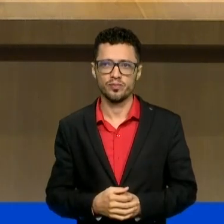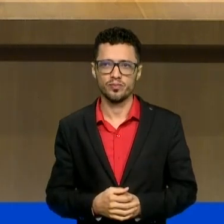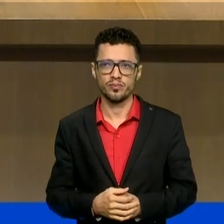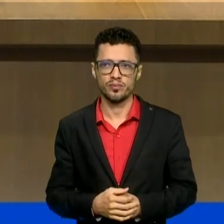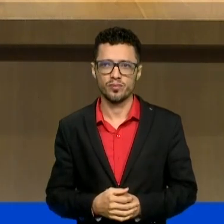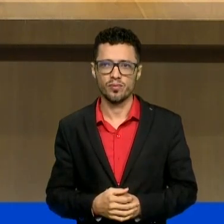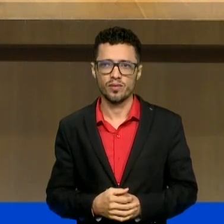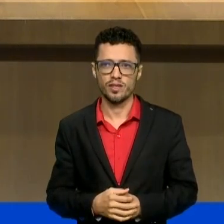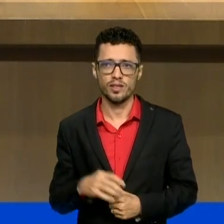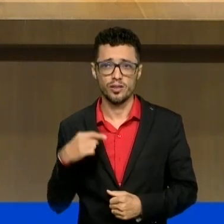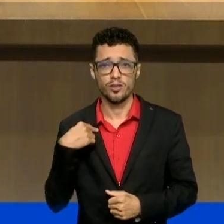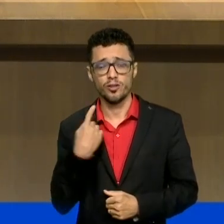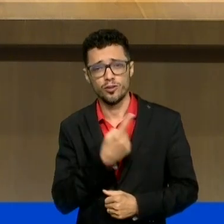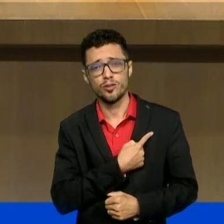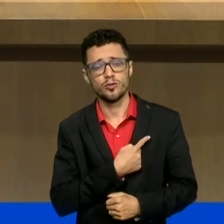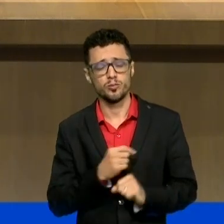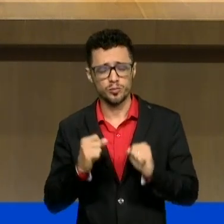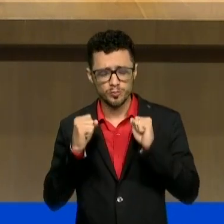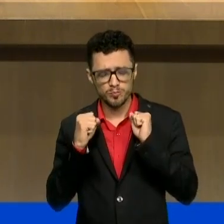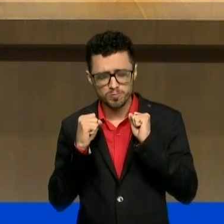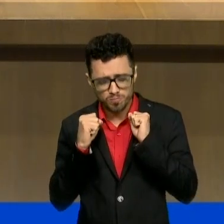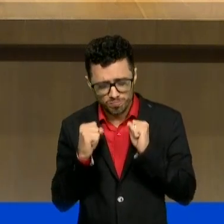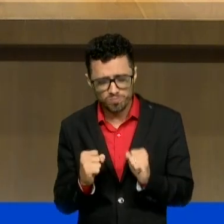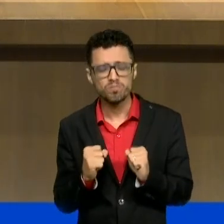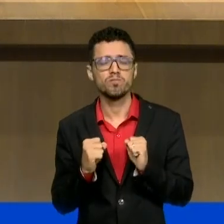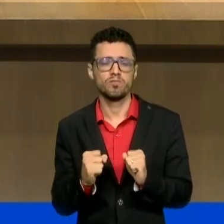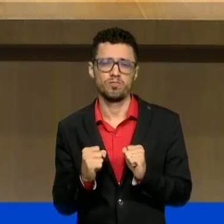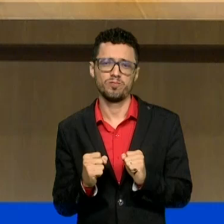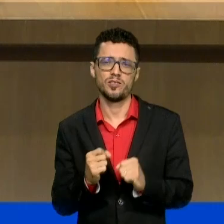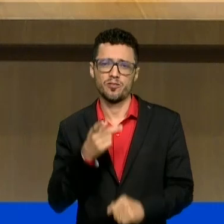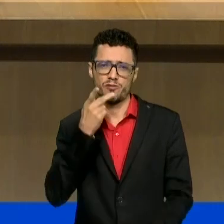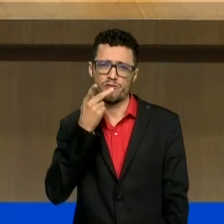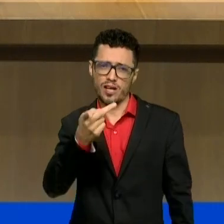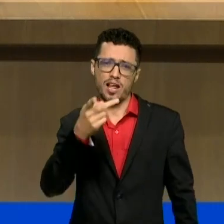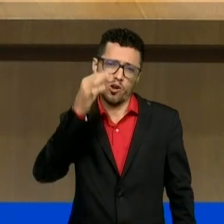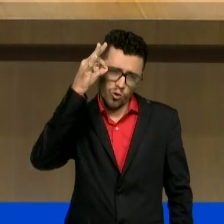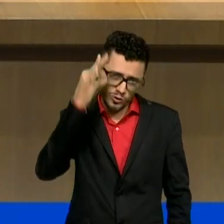Nós podemos afirmar que o senhor tem feito um grande trabalho.